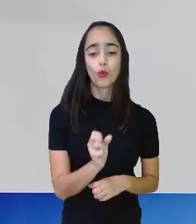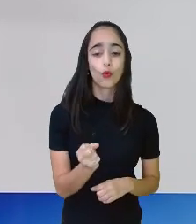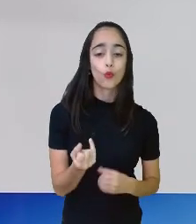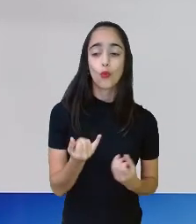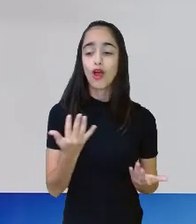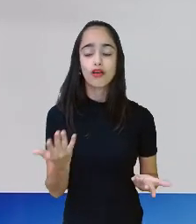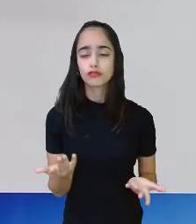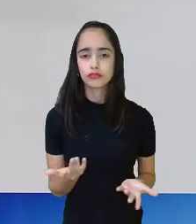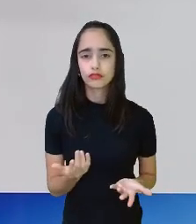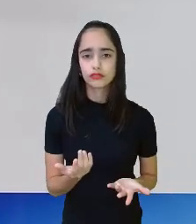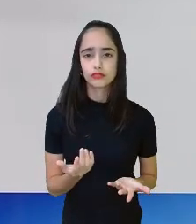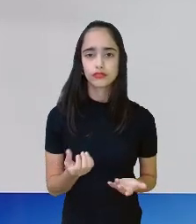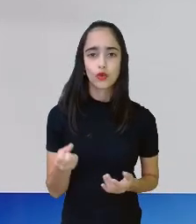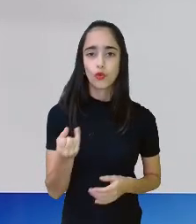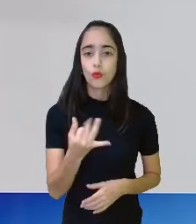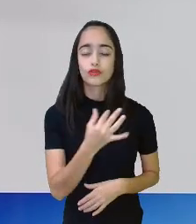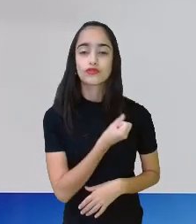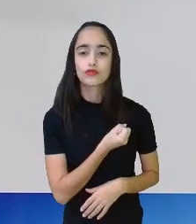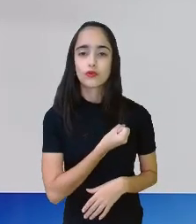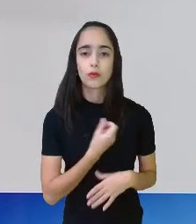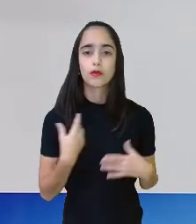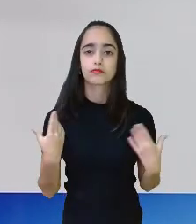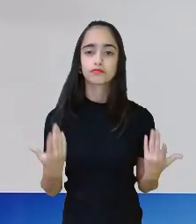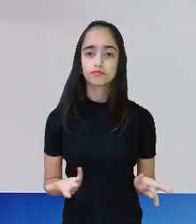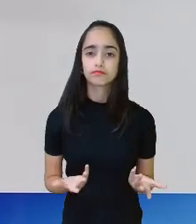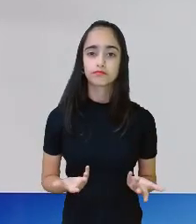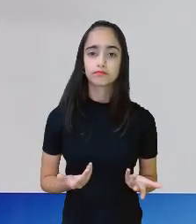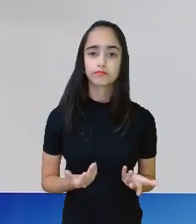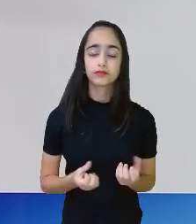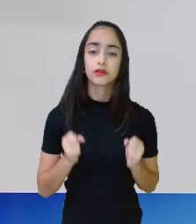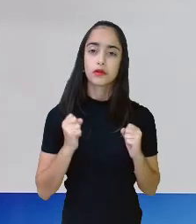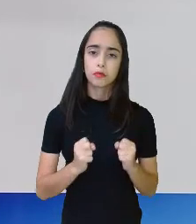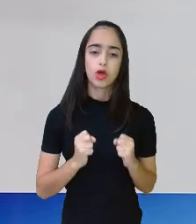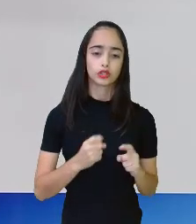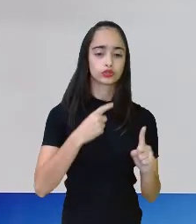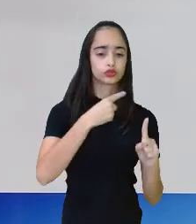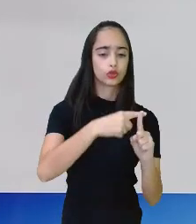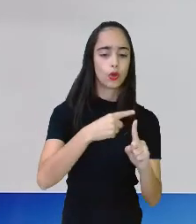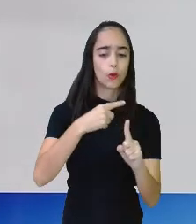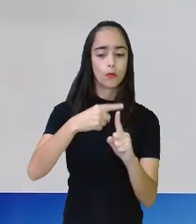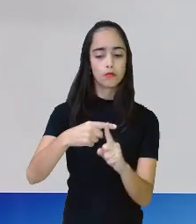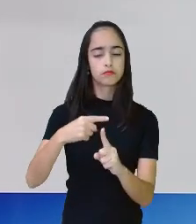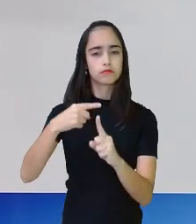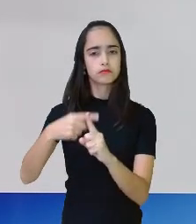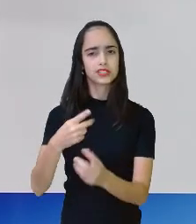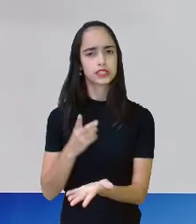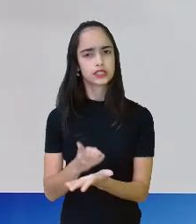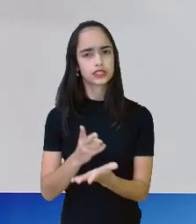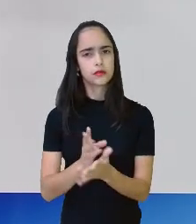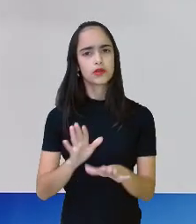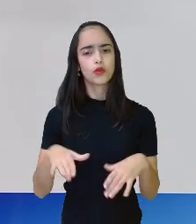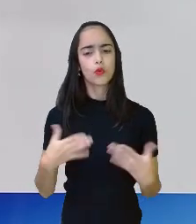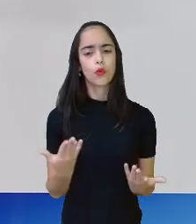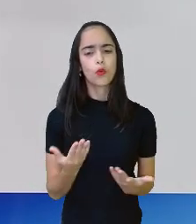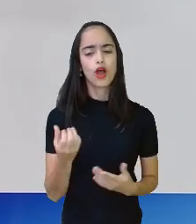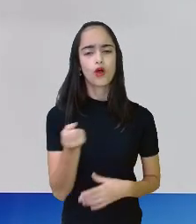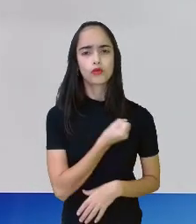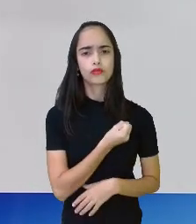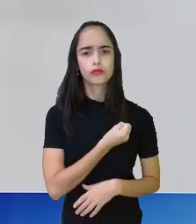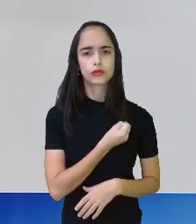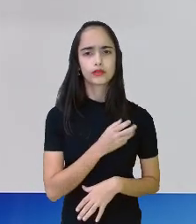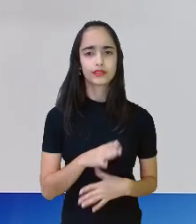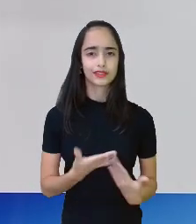então posso estar adicionando quem toda vez para poder descobrir o próximo elemento. Então, 2 mais